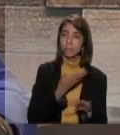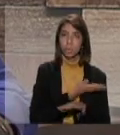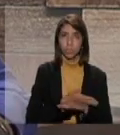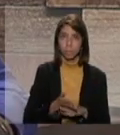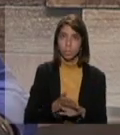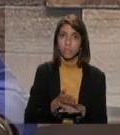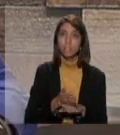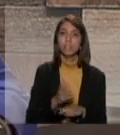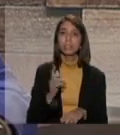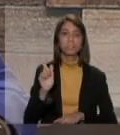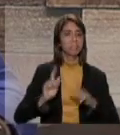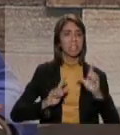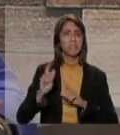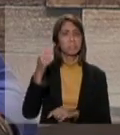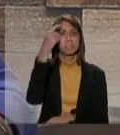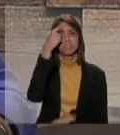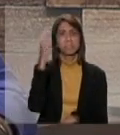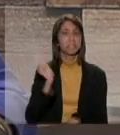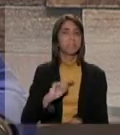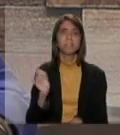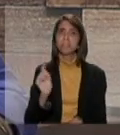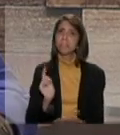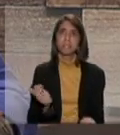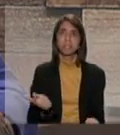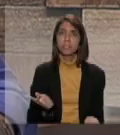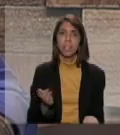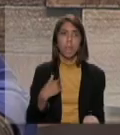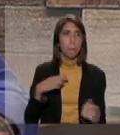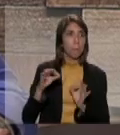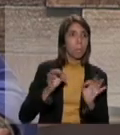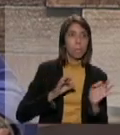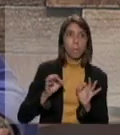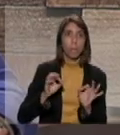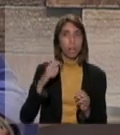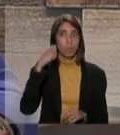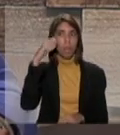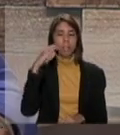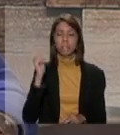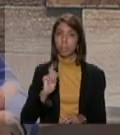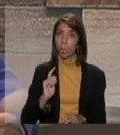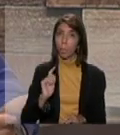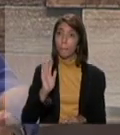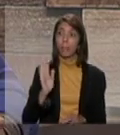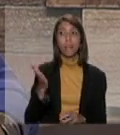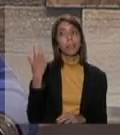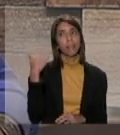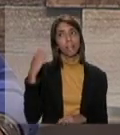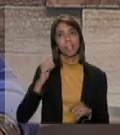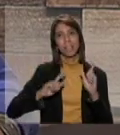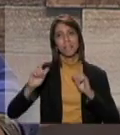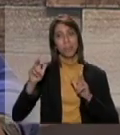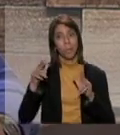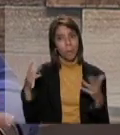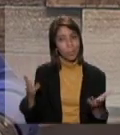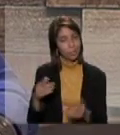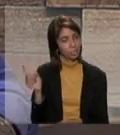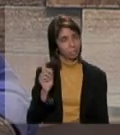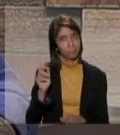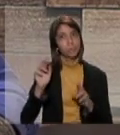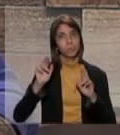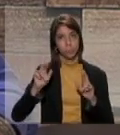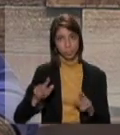engajado. Televisão não era uma coisa que constava dos meus planos, não. Mas também a televisão daquela época não é a televisão de hoje.